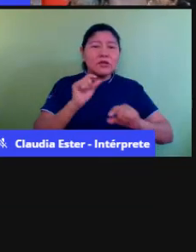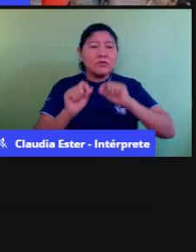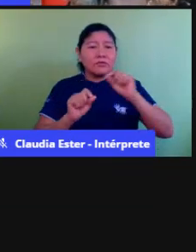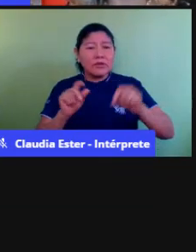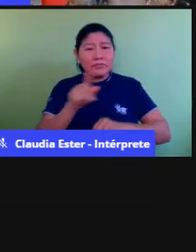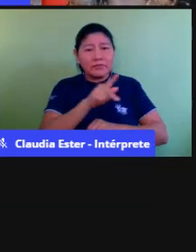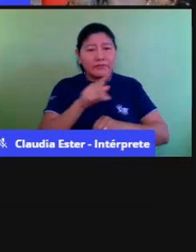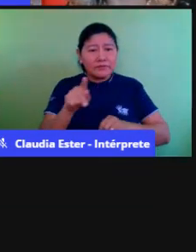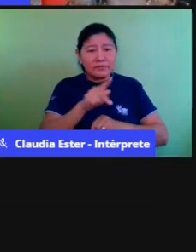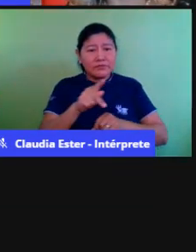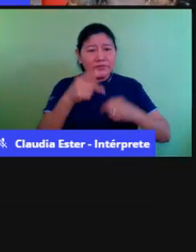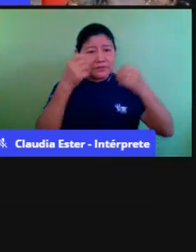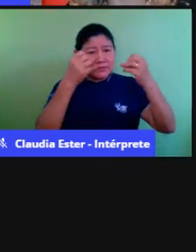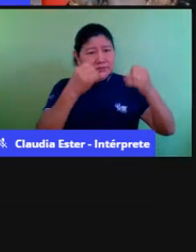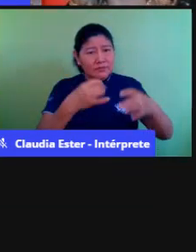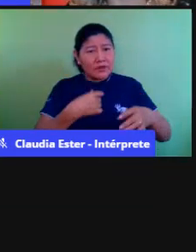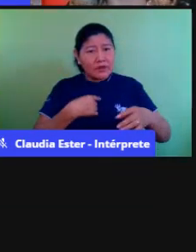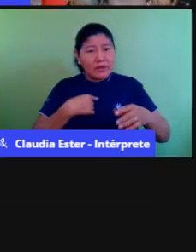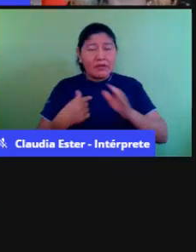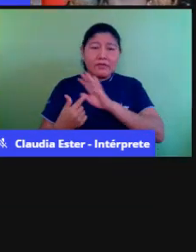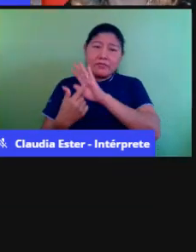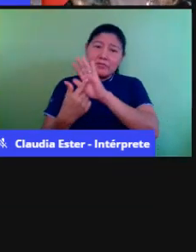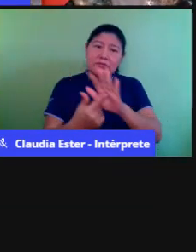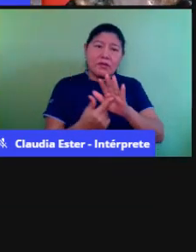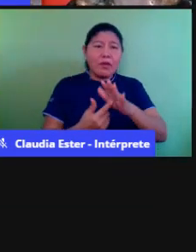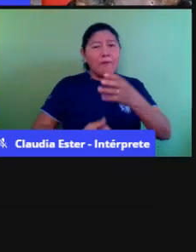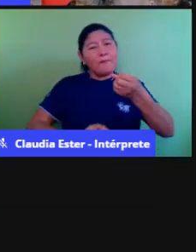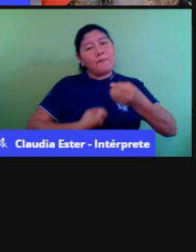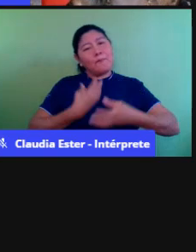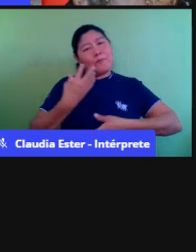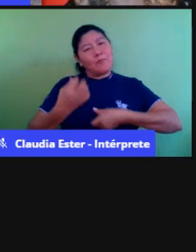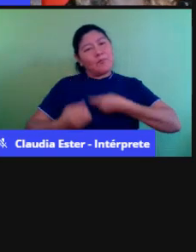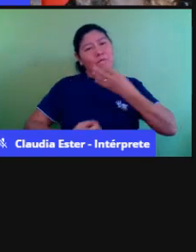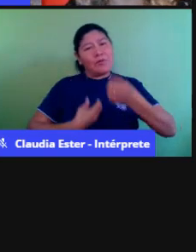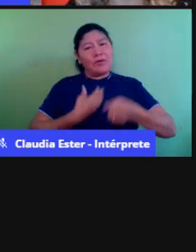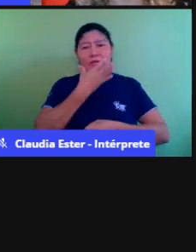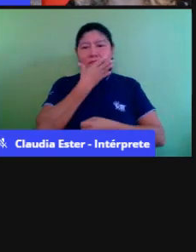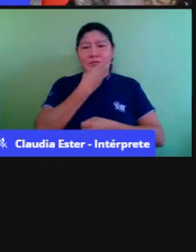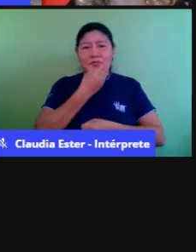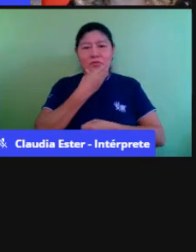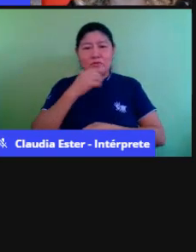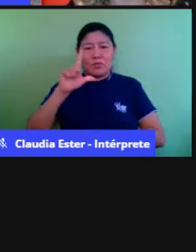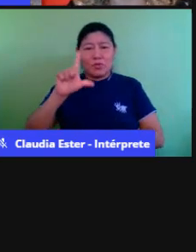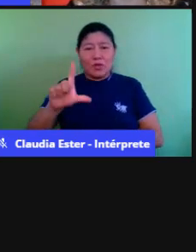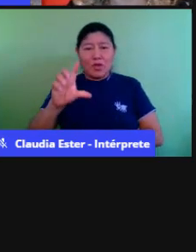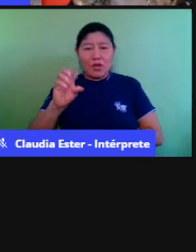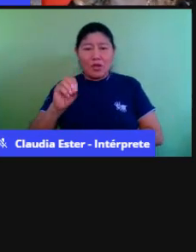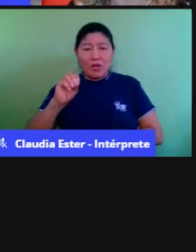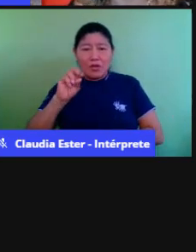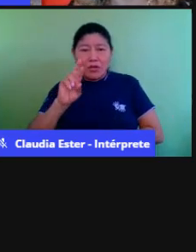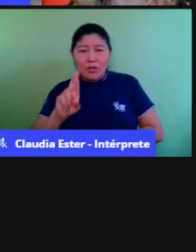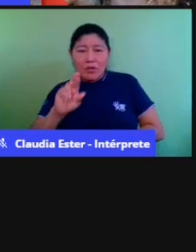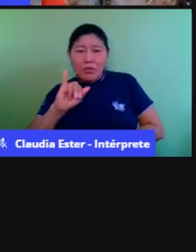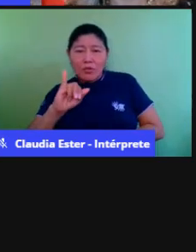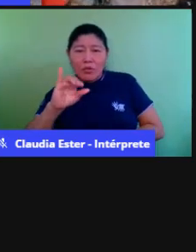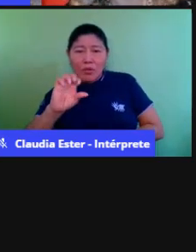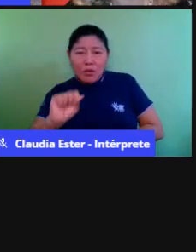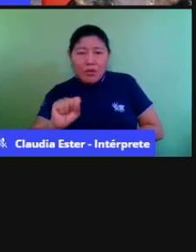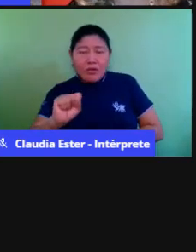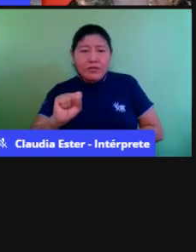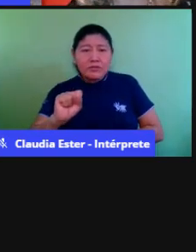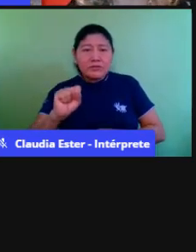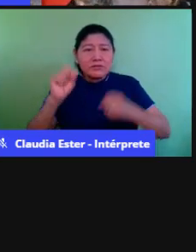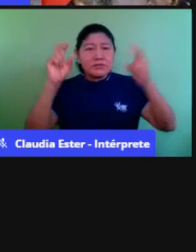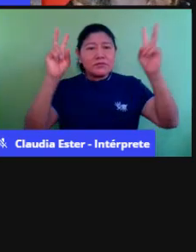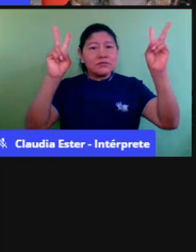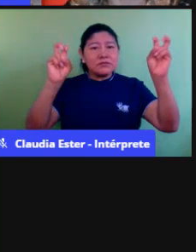das crianças, eu trouxe esse poema de Lourdes Malaguzzi, onde ele fala as 100 linguagens da criança. É um poema belíssimo. Aqui